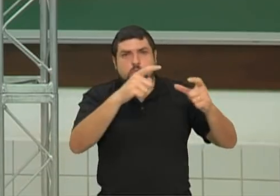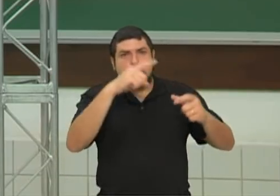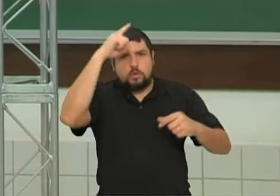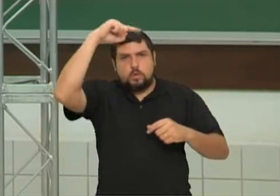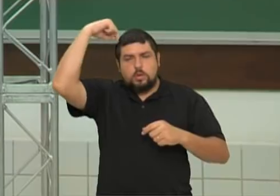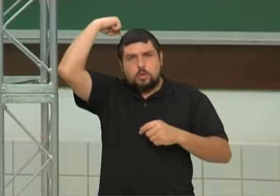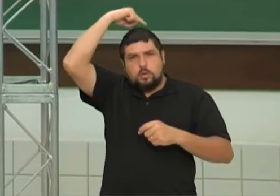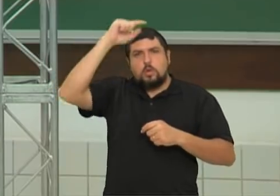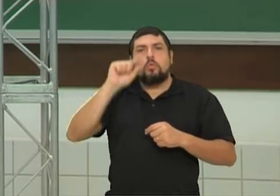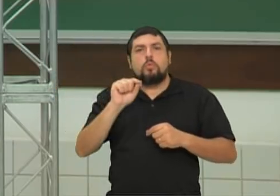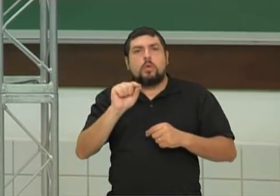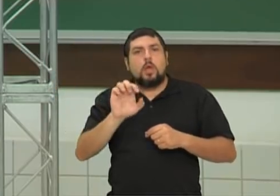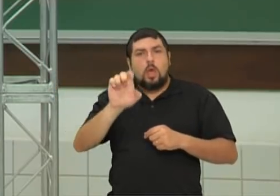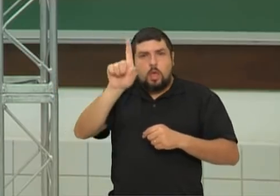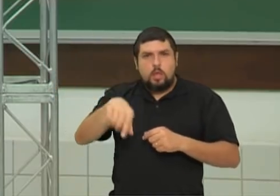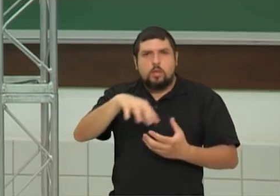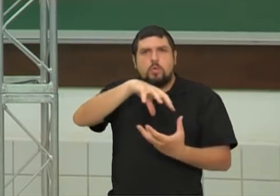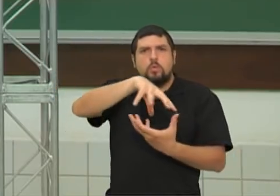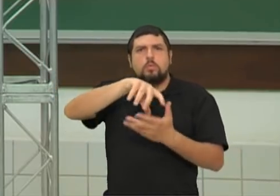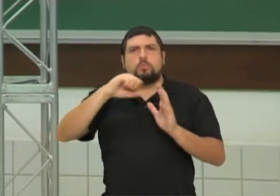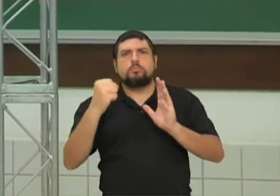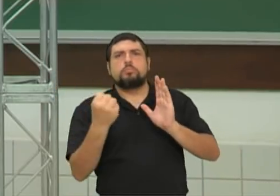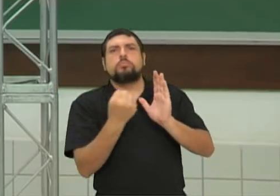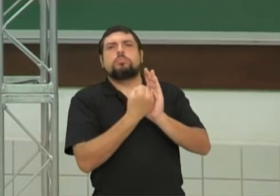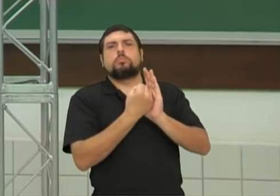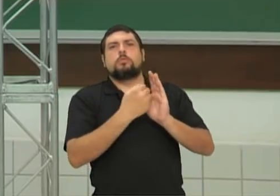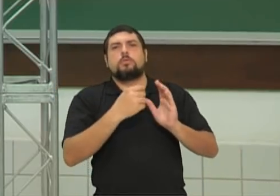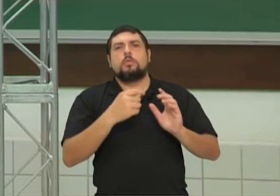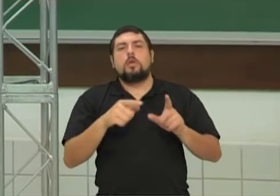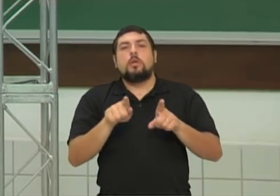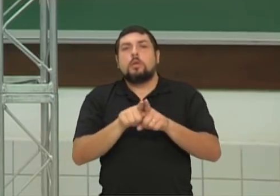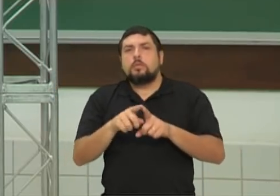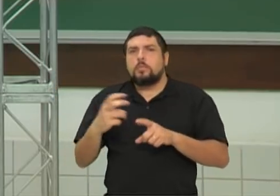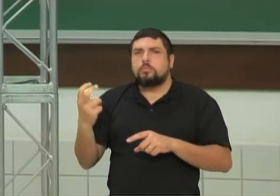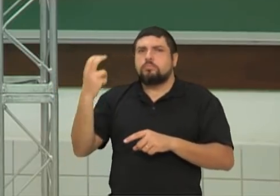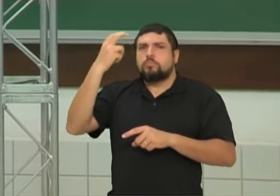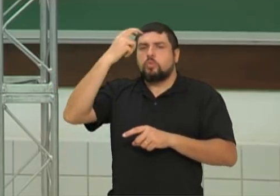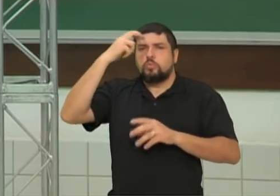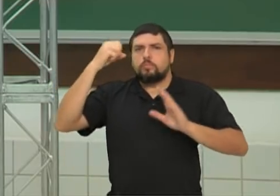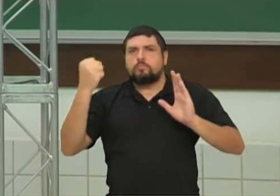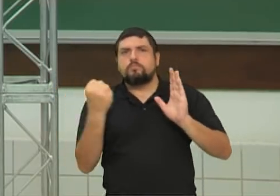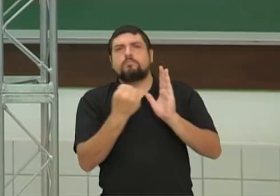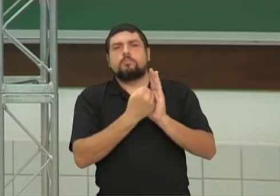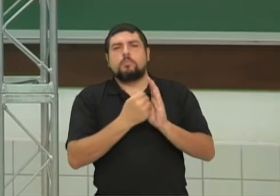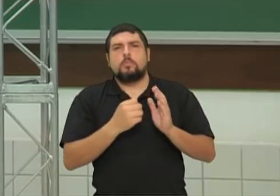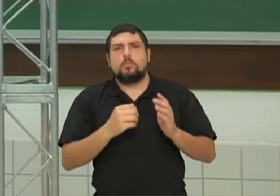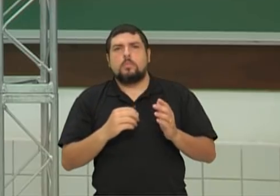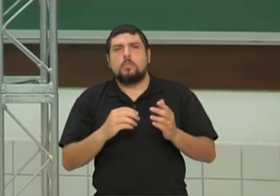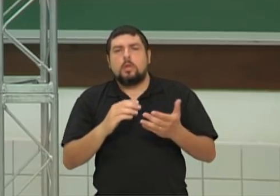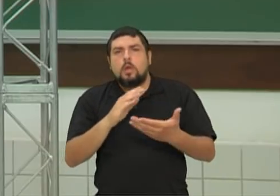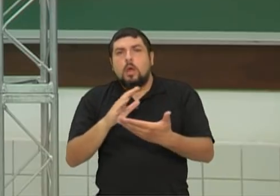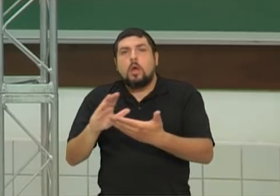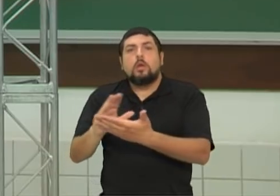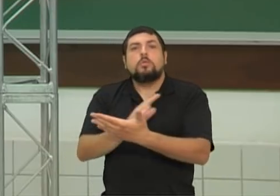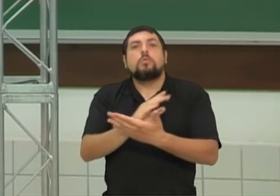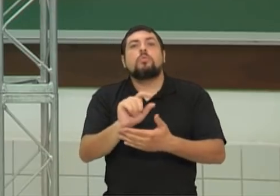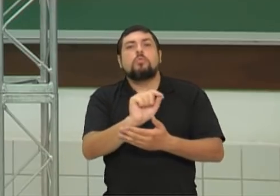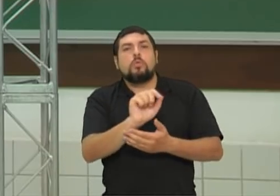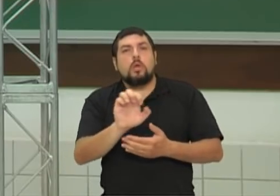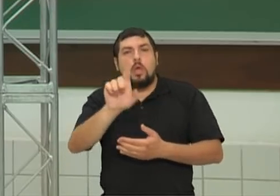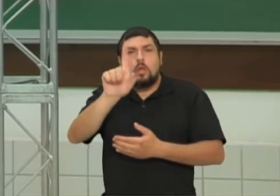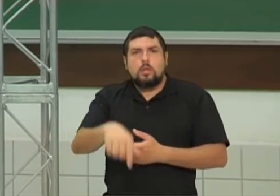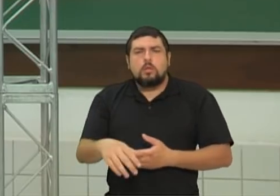da humanidade, patrimônio histórico, cultural, e alguns deles são considerados parte das maravilhas do